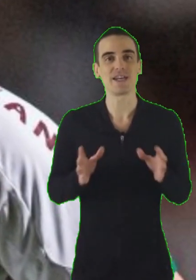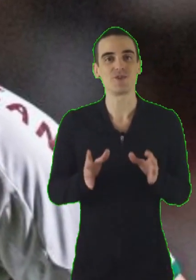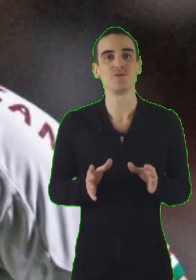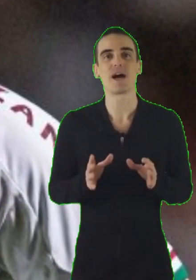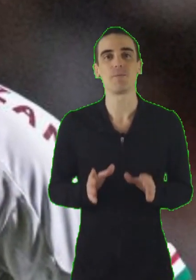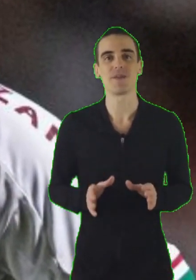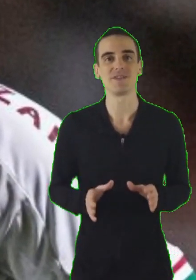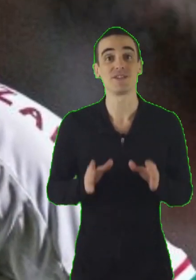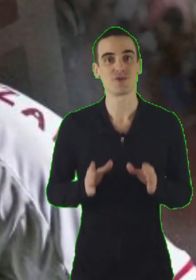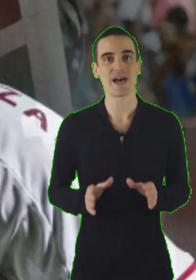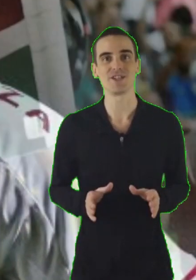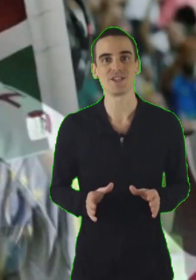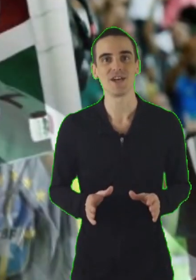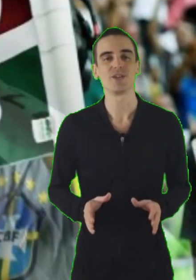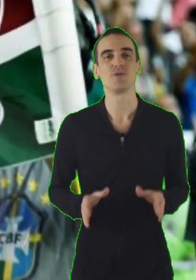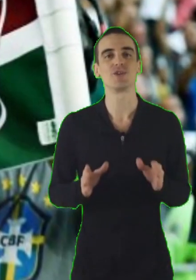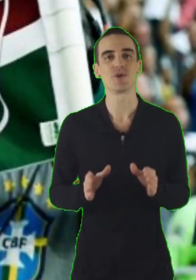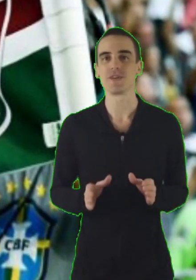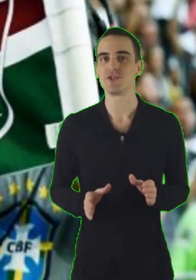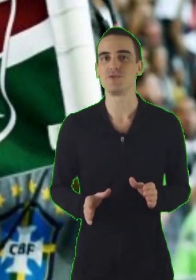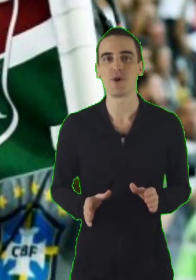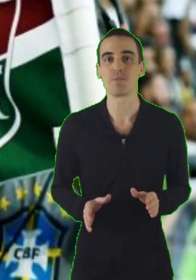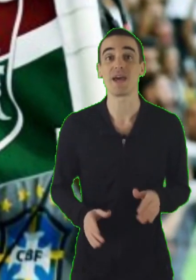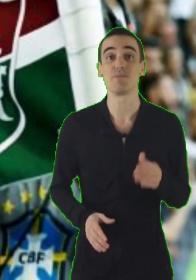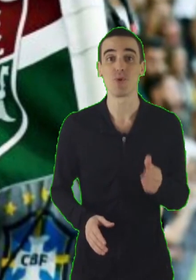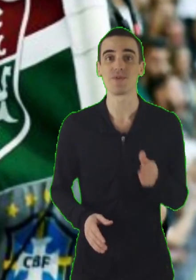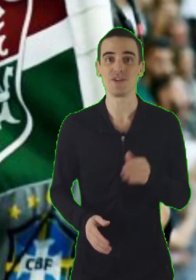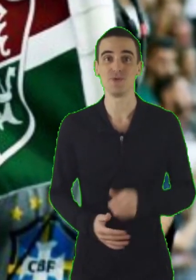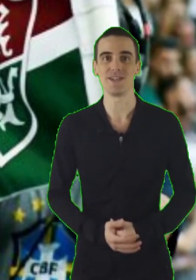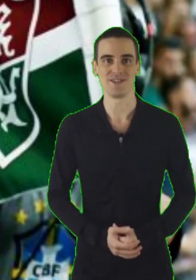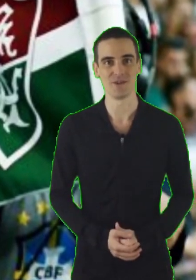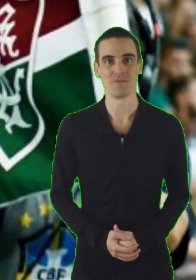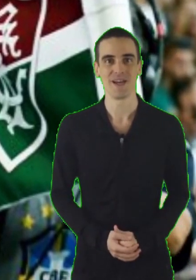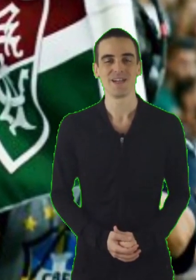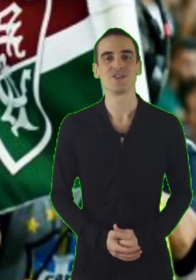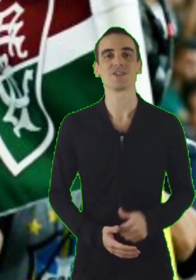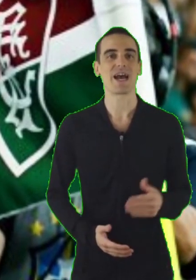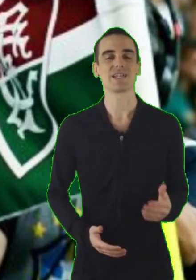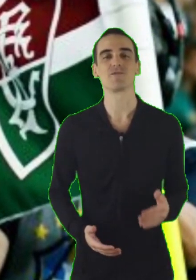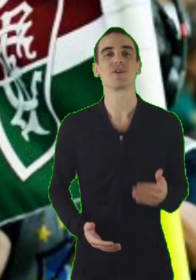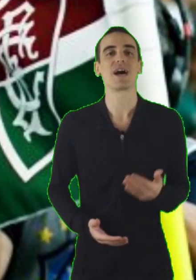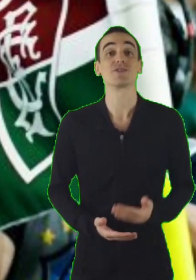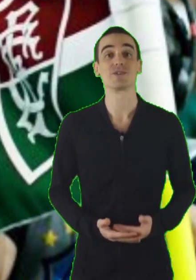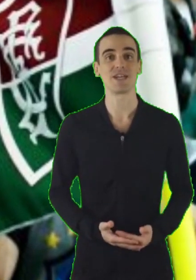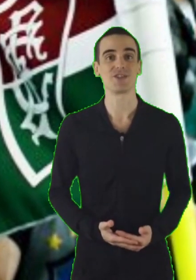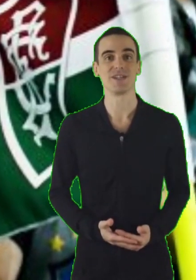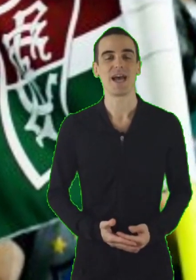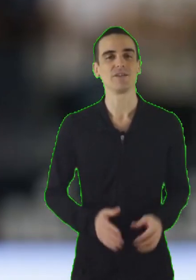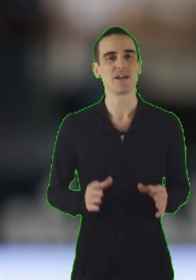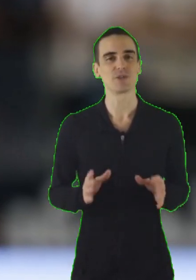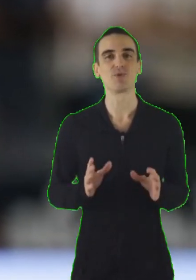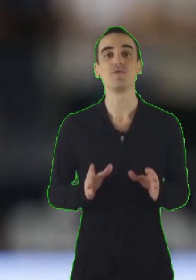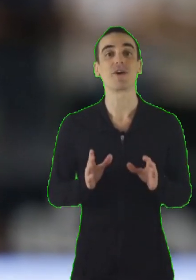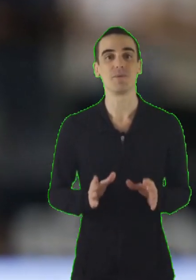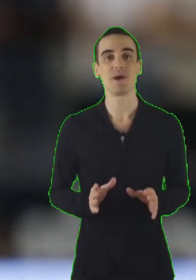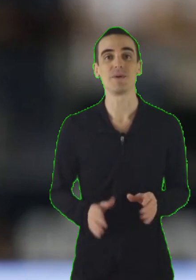seguir fazendo história nas Laranjeiras. E aí, torcedor? Germán Cano seria um bom reforço para a Raposa? Deixe sua opinião